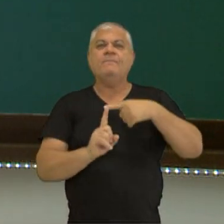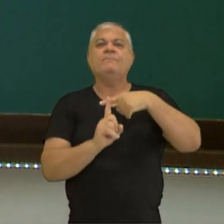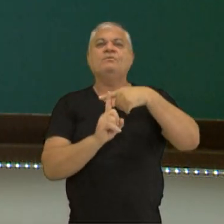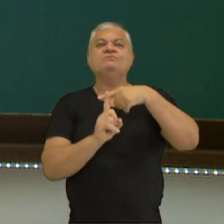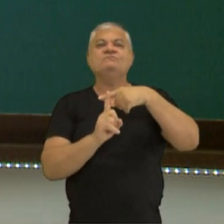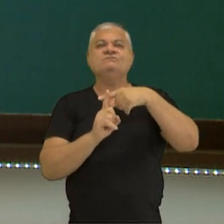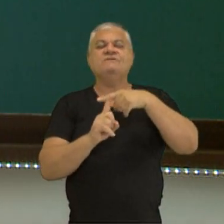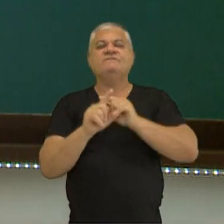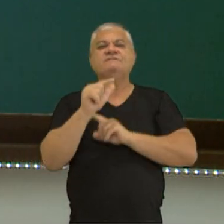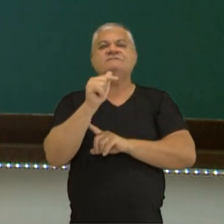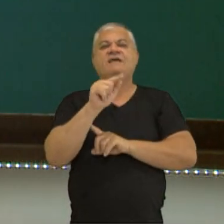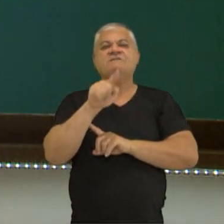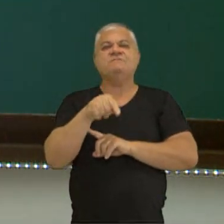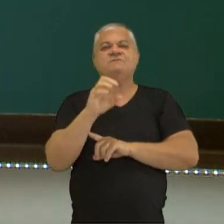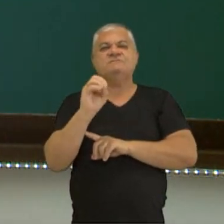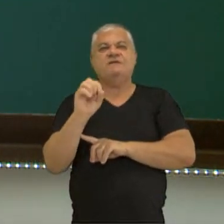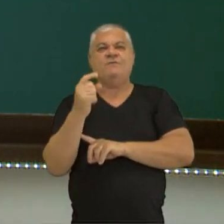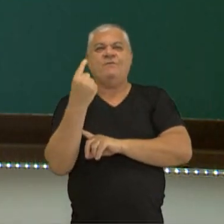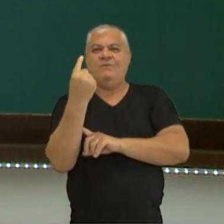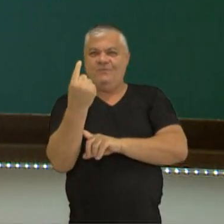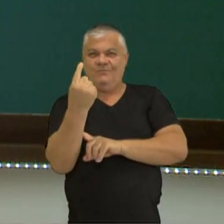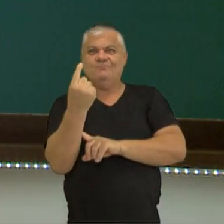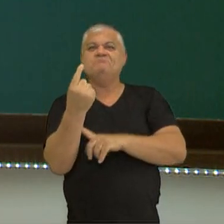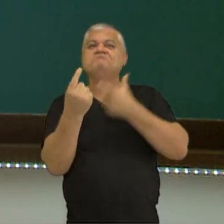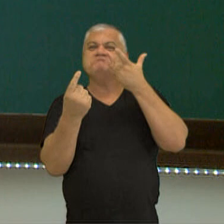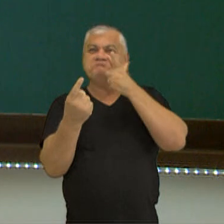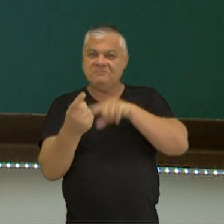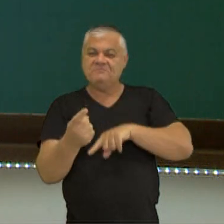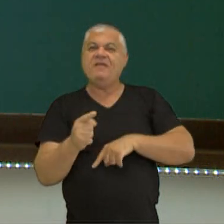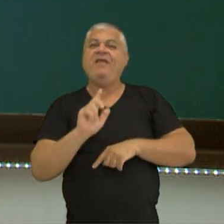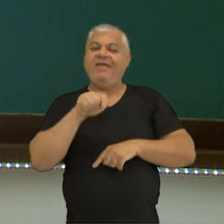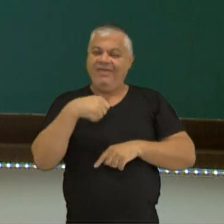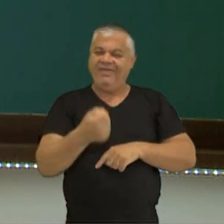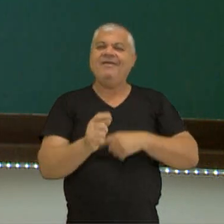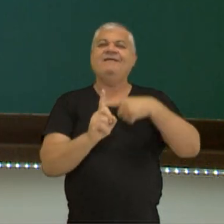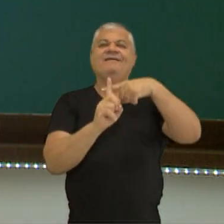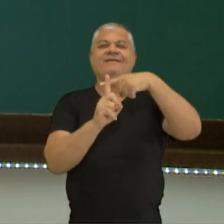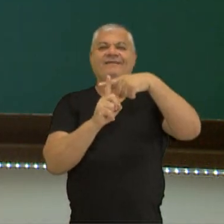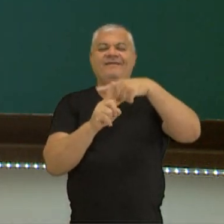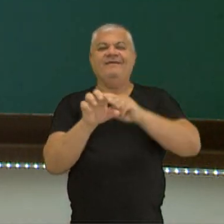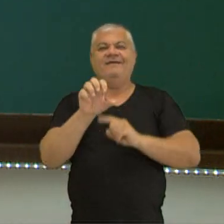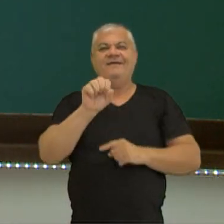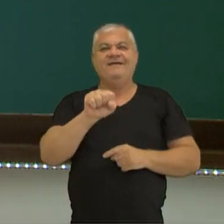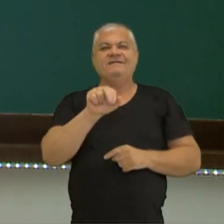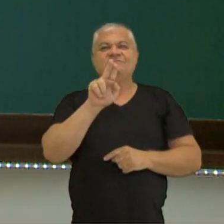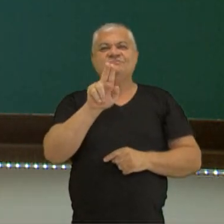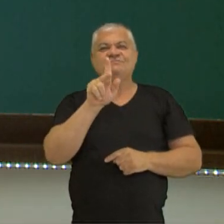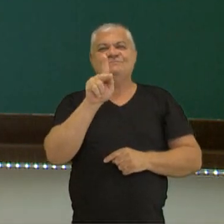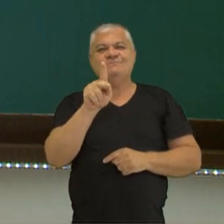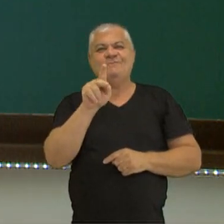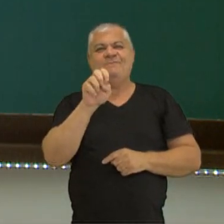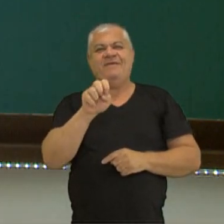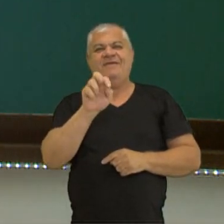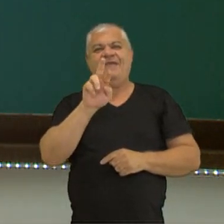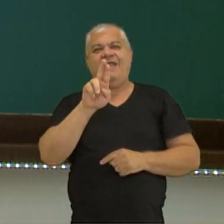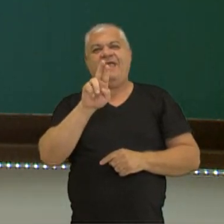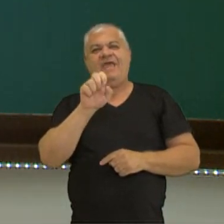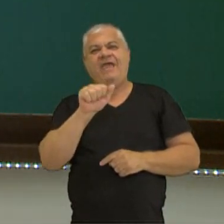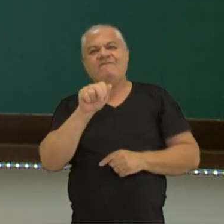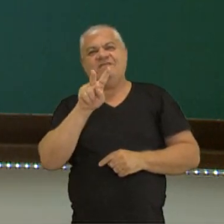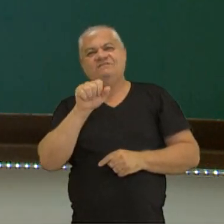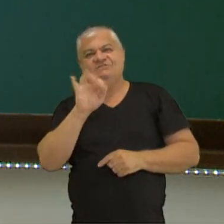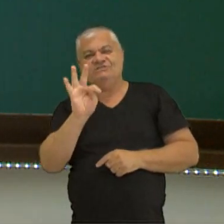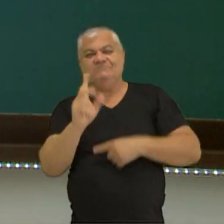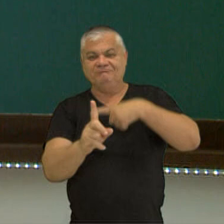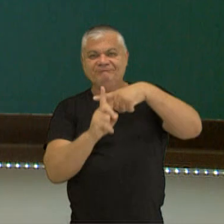de 7.001. Portanto, um saldo superavitário. Essa empresa poderia aplicar esse dinheiro. Claro, ela tem que guardar um pouco do capital de giro,